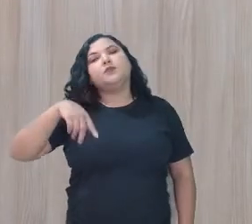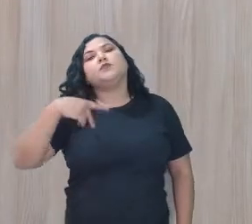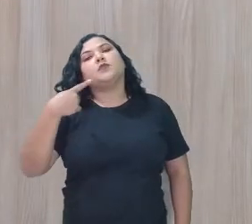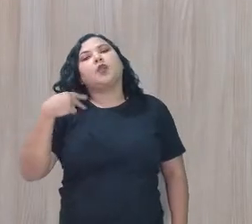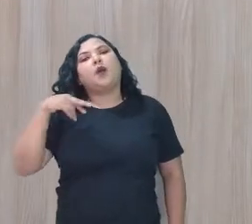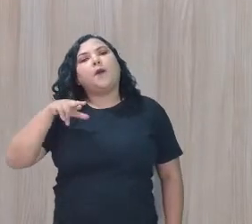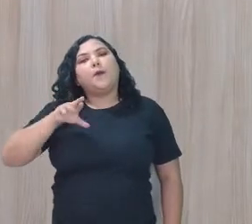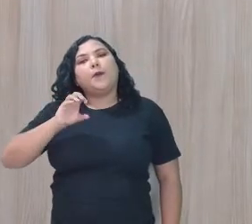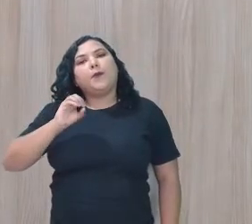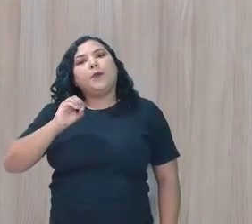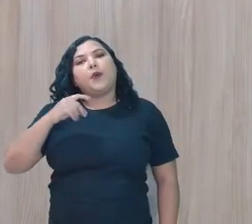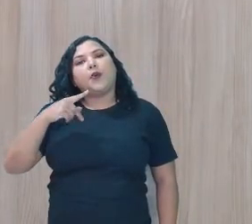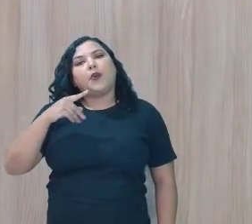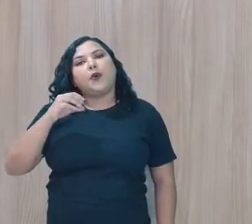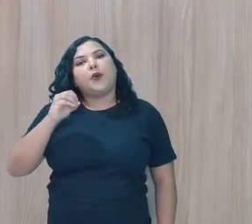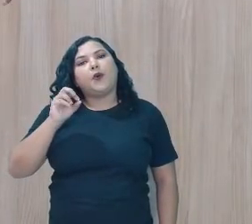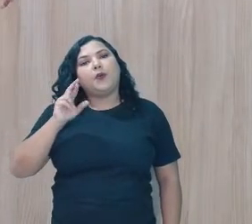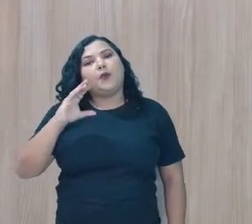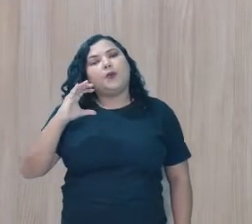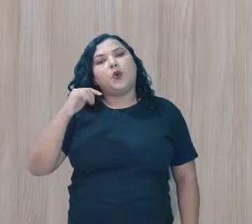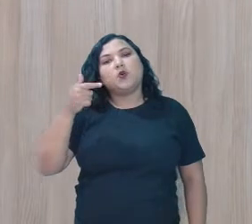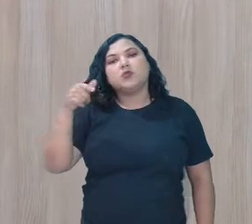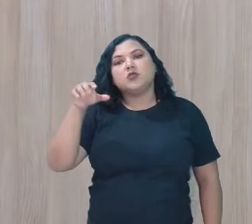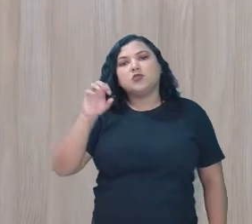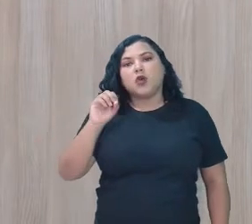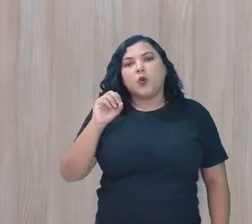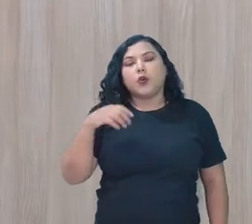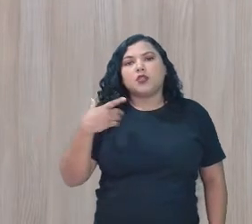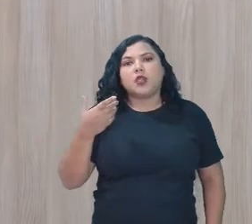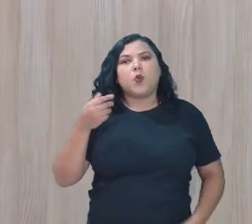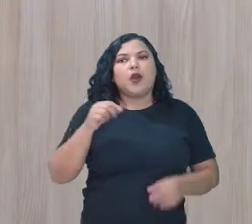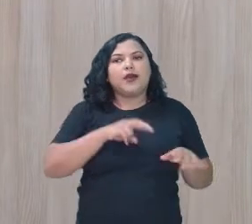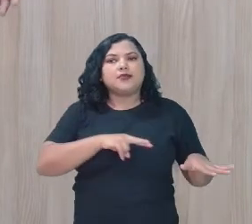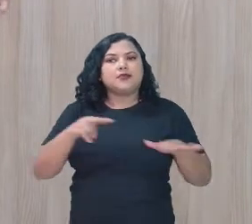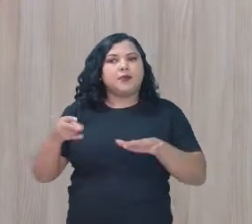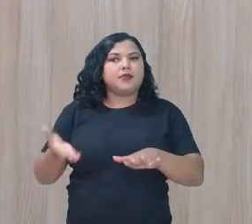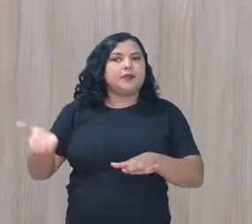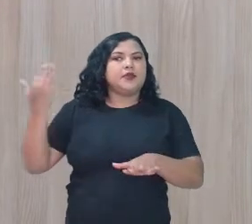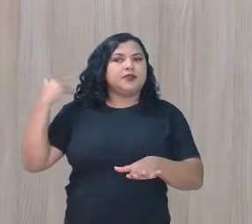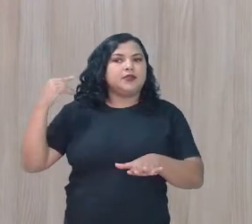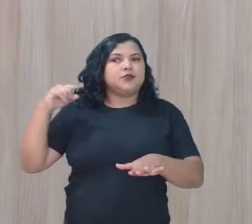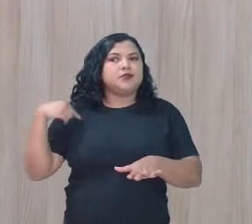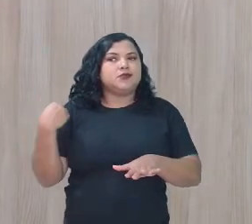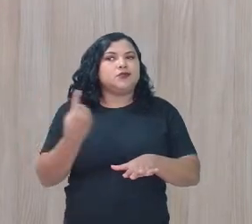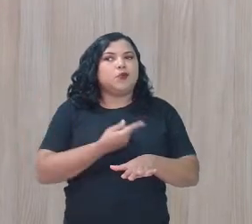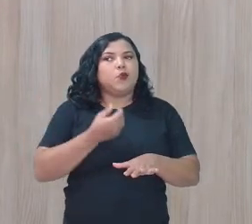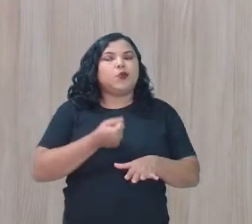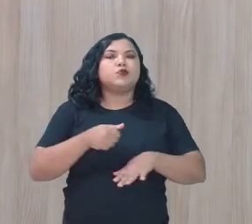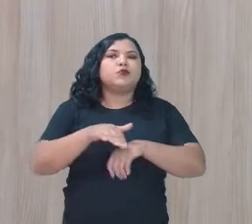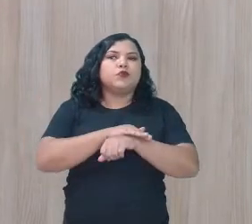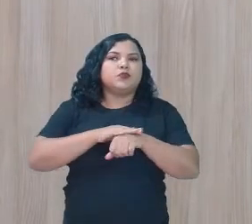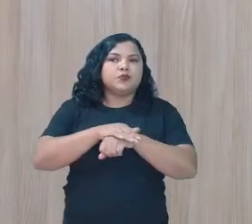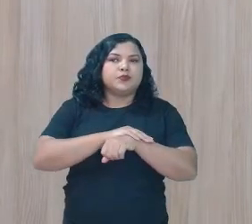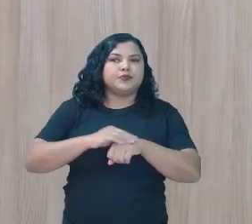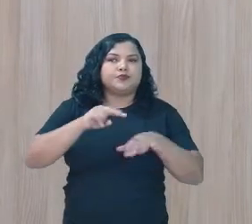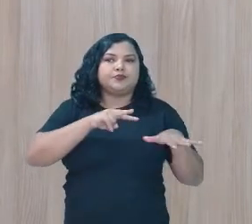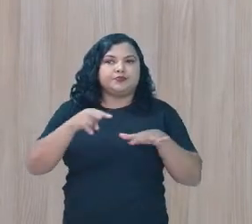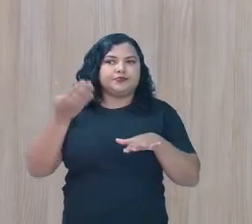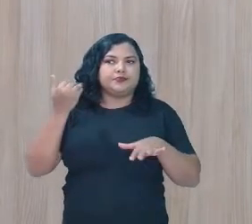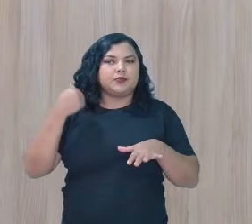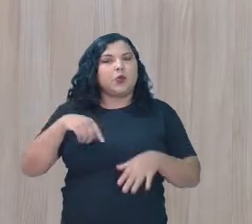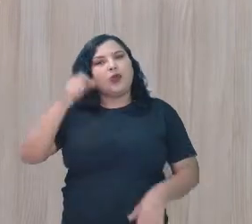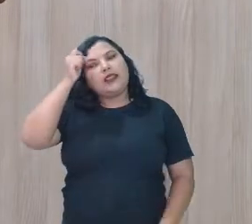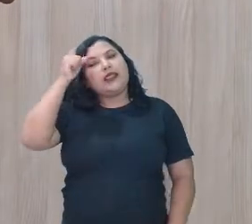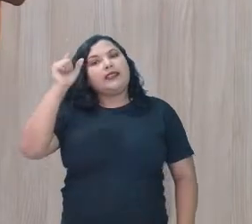tá? Falamos da ideia aí de razão na semana passada, então vamos falar aqui da ideia de razão, tá